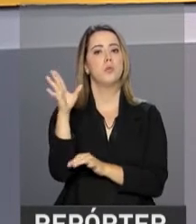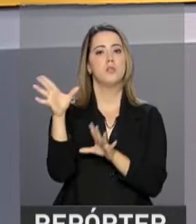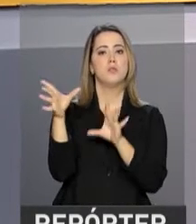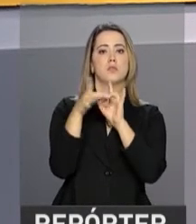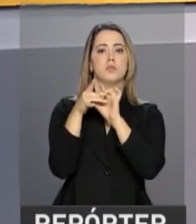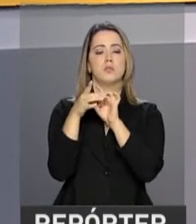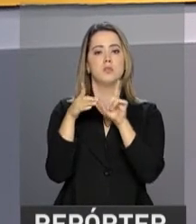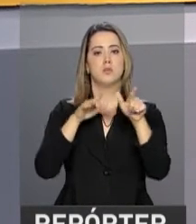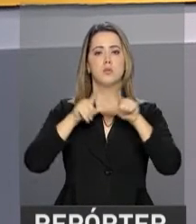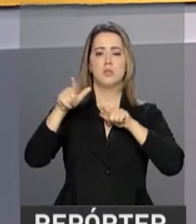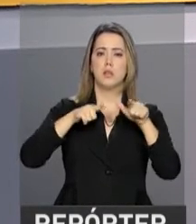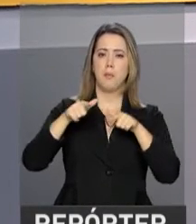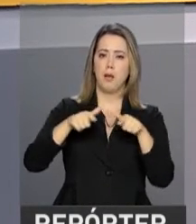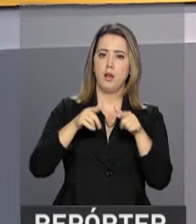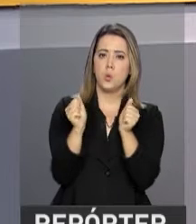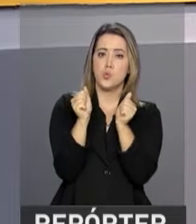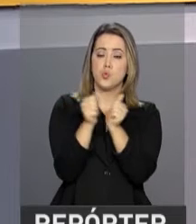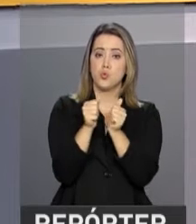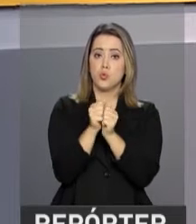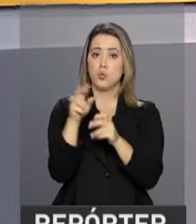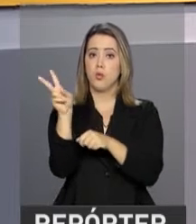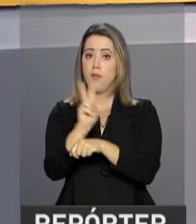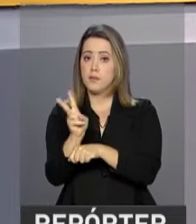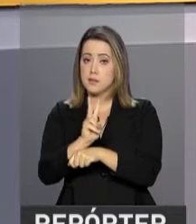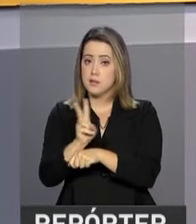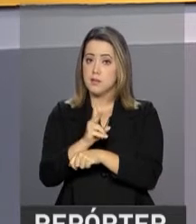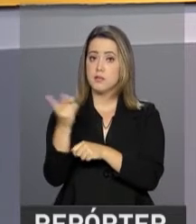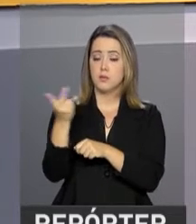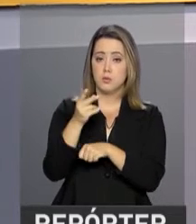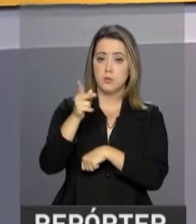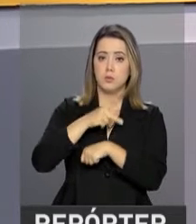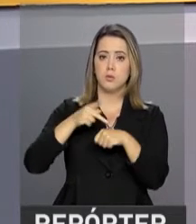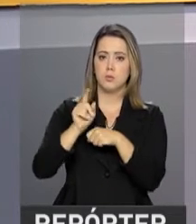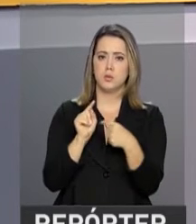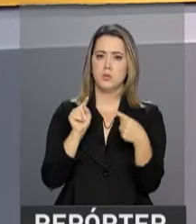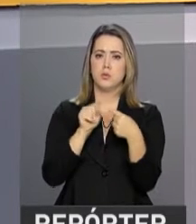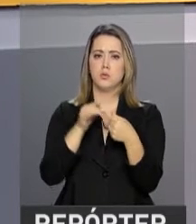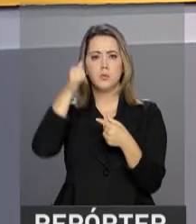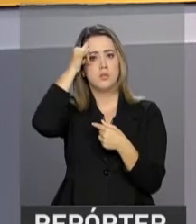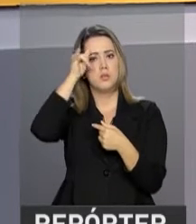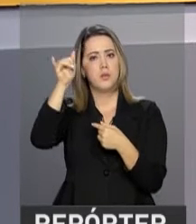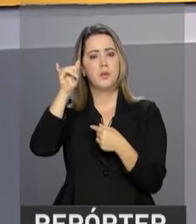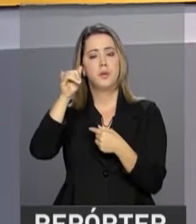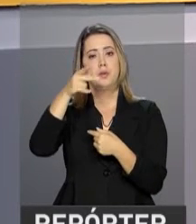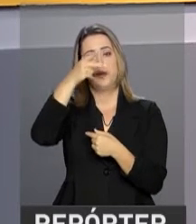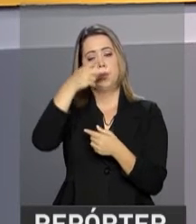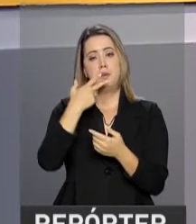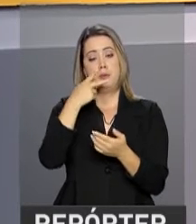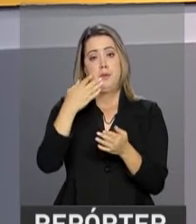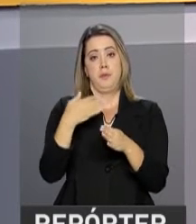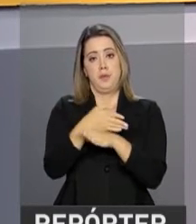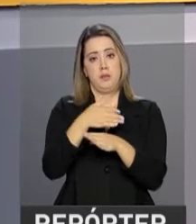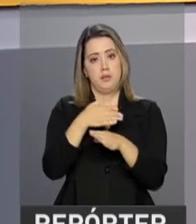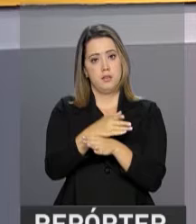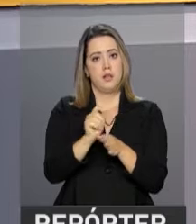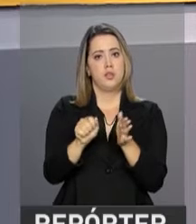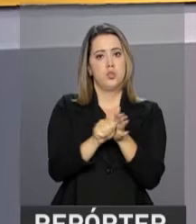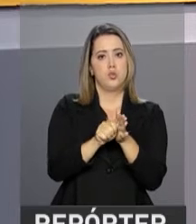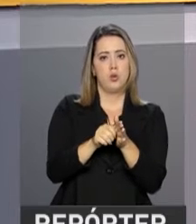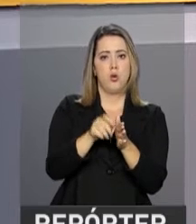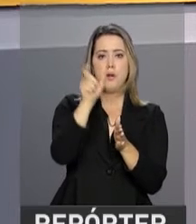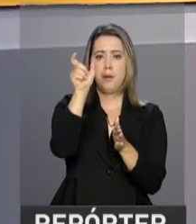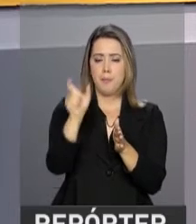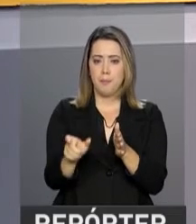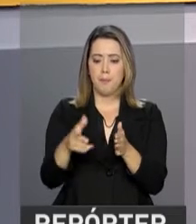conjunto na fiscalização das fronteiras dos dois países o objetivo é combater tráfico de drogas armas e pessoas